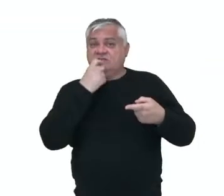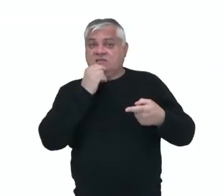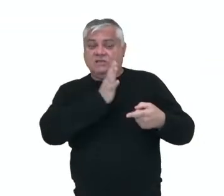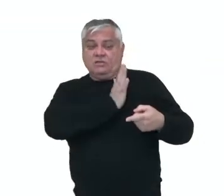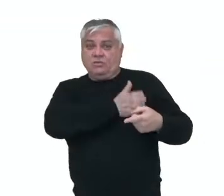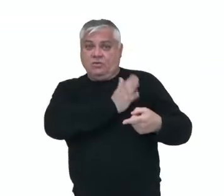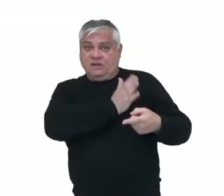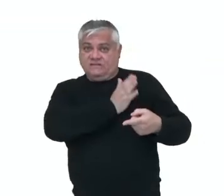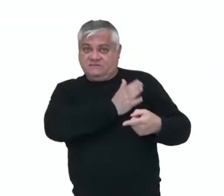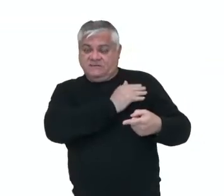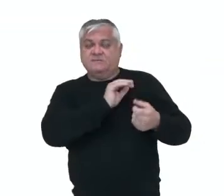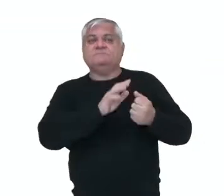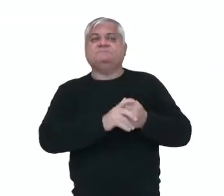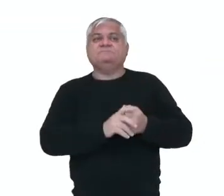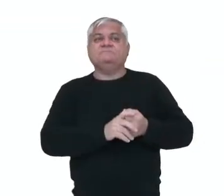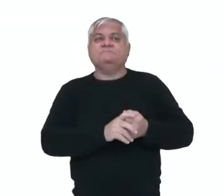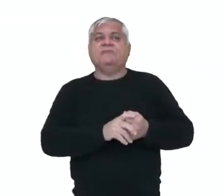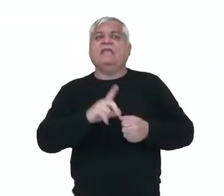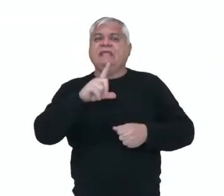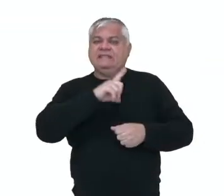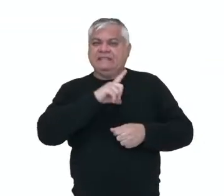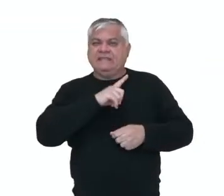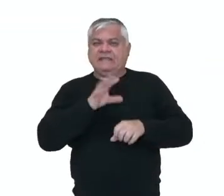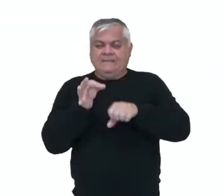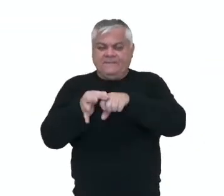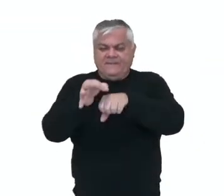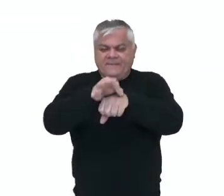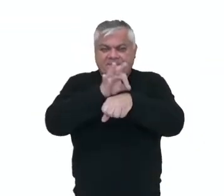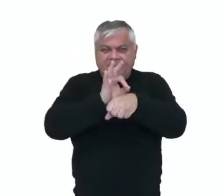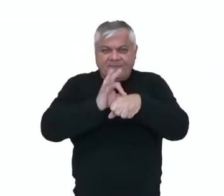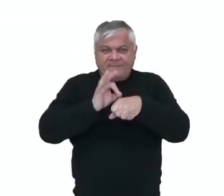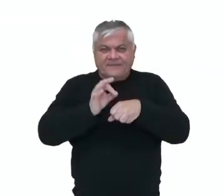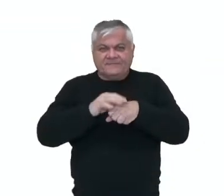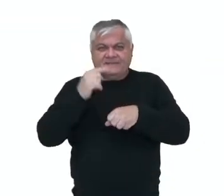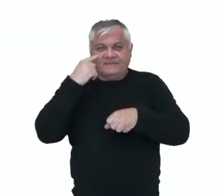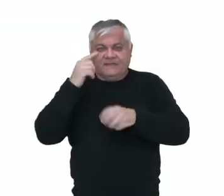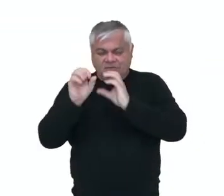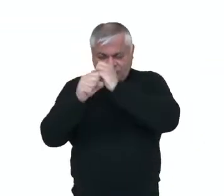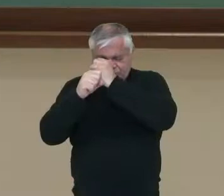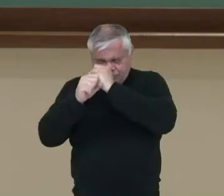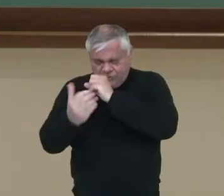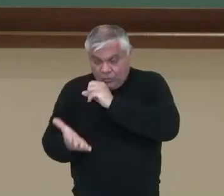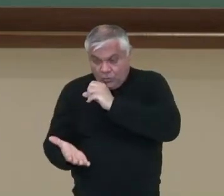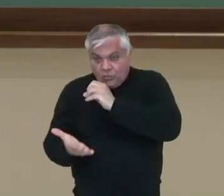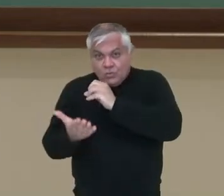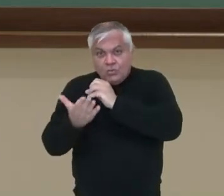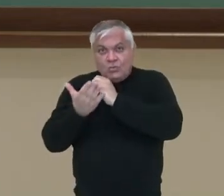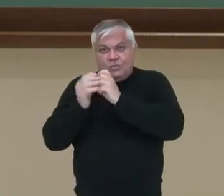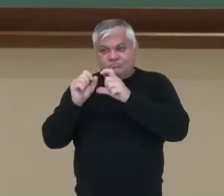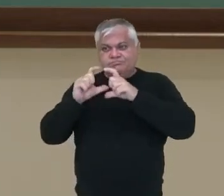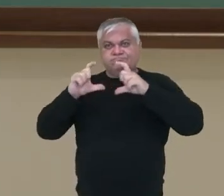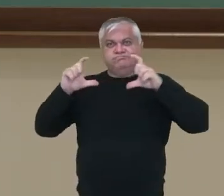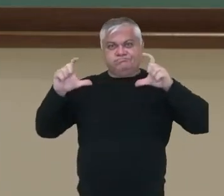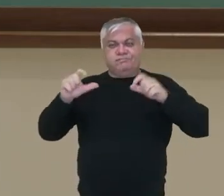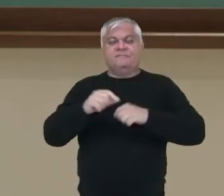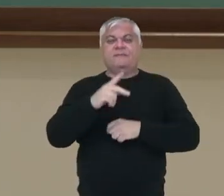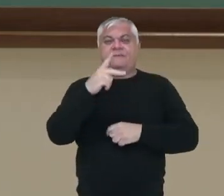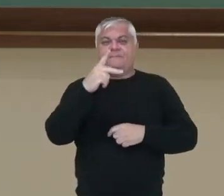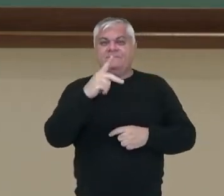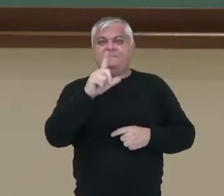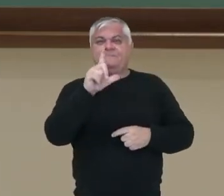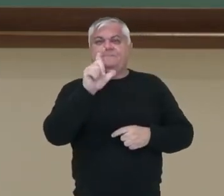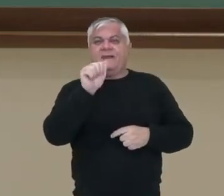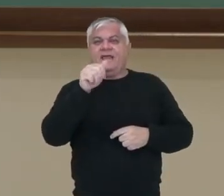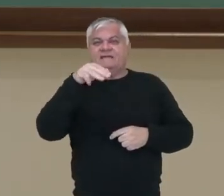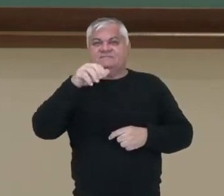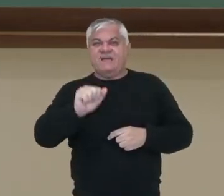vasos sanguíneos, tá? Aqui nós temos uma imagem aumentada, né, do sangue. Então ele é formado pelo plasma, que é esse